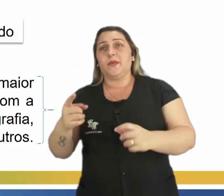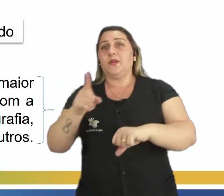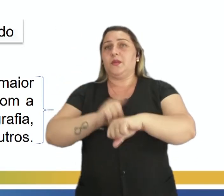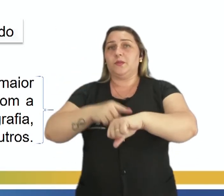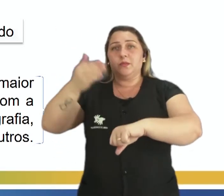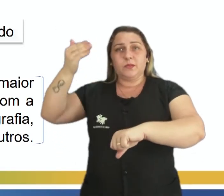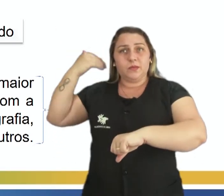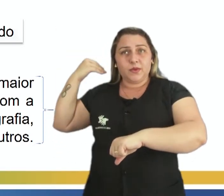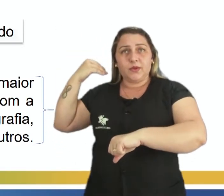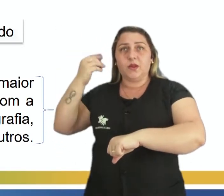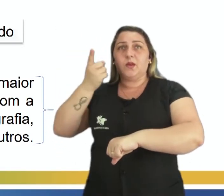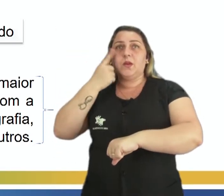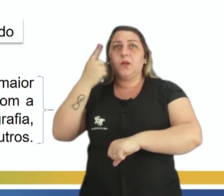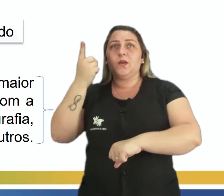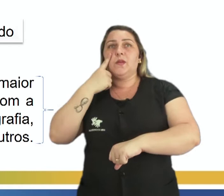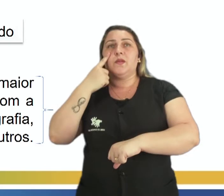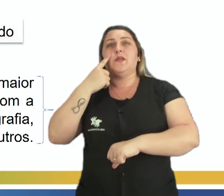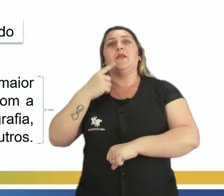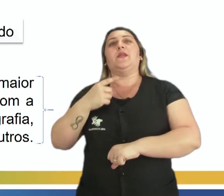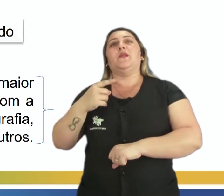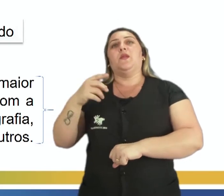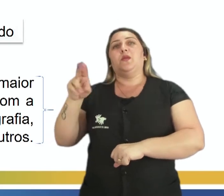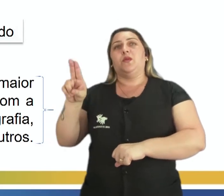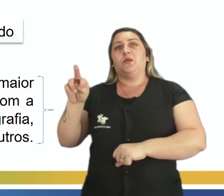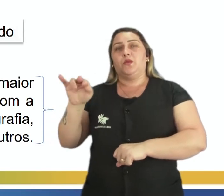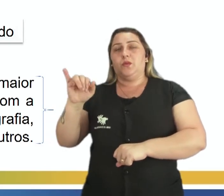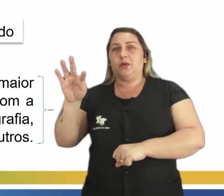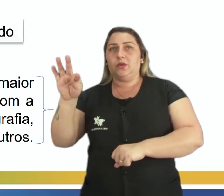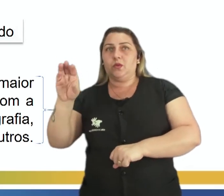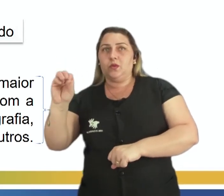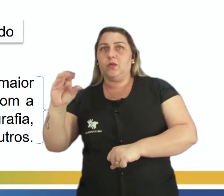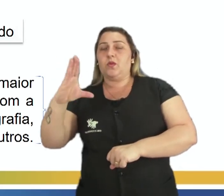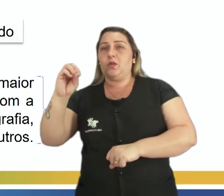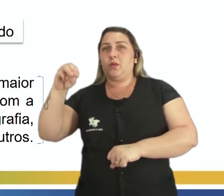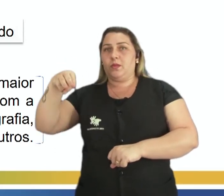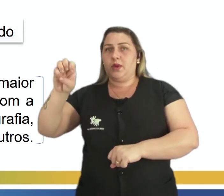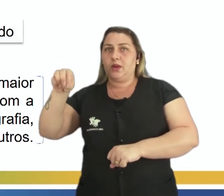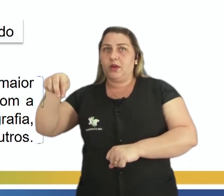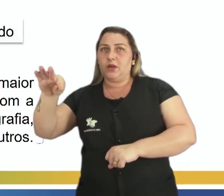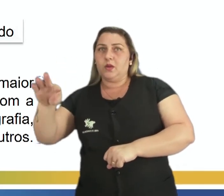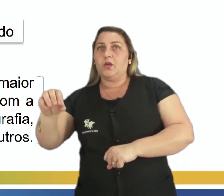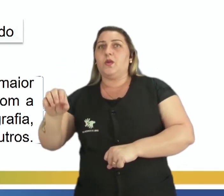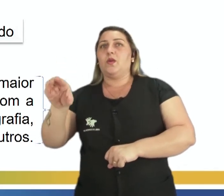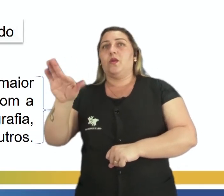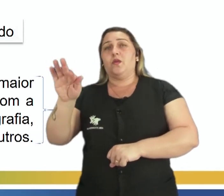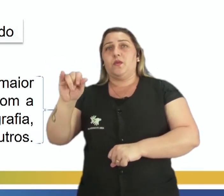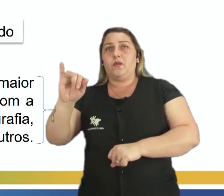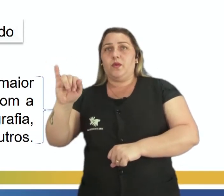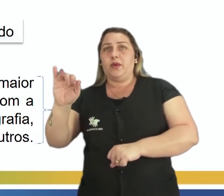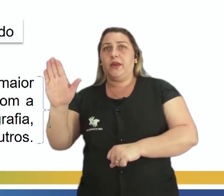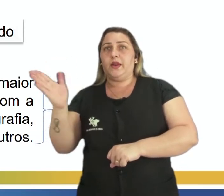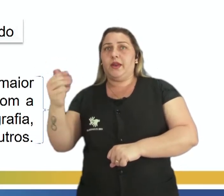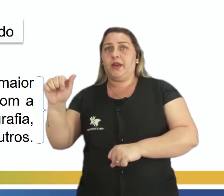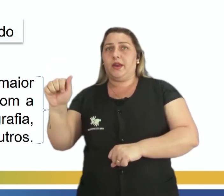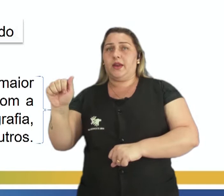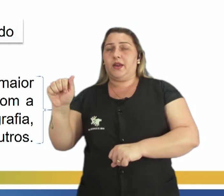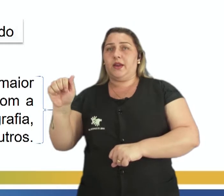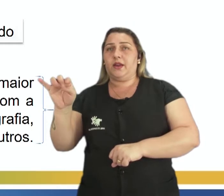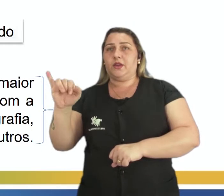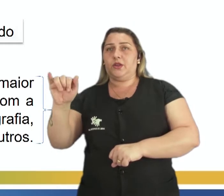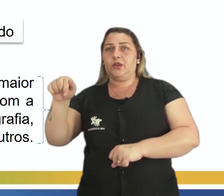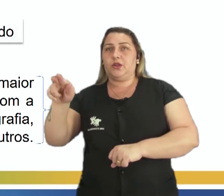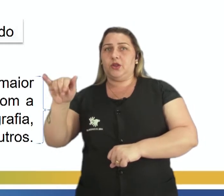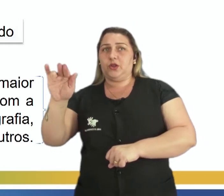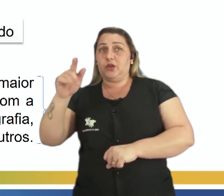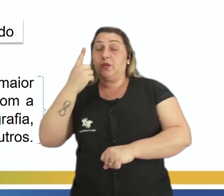tempo passado. Olha esses verbos: viralizou, tuitou, comentou, foi atingido. Então, fique